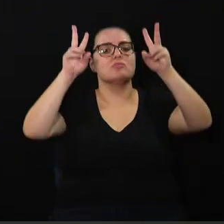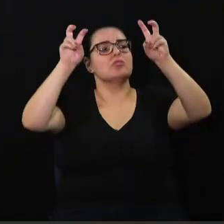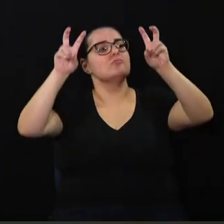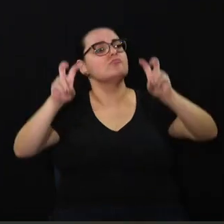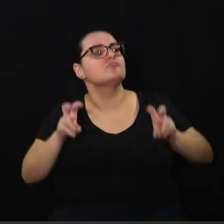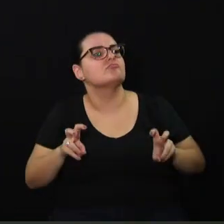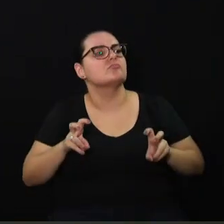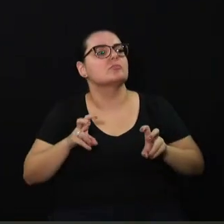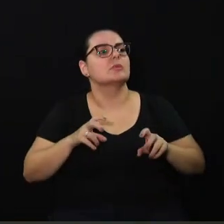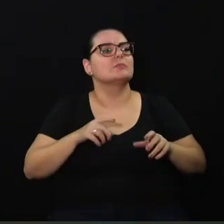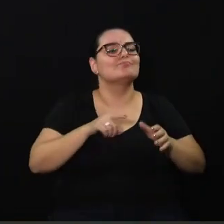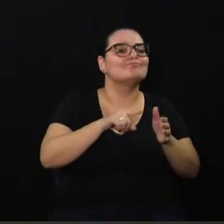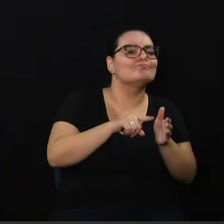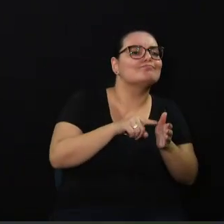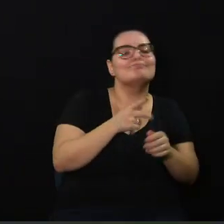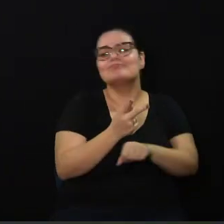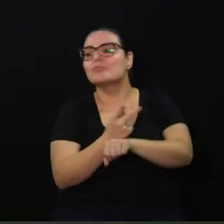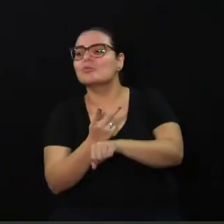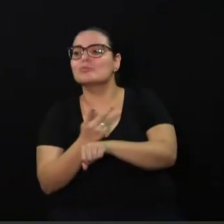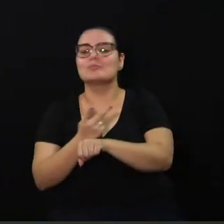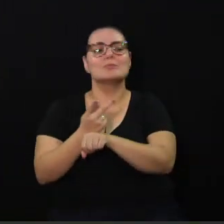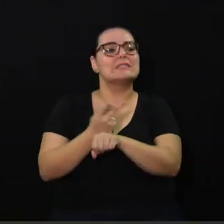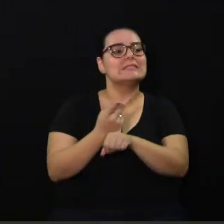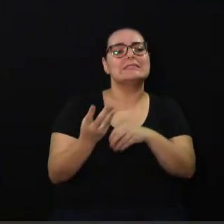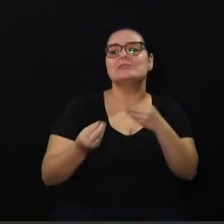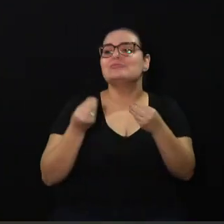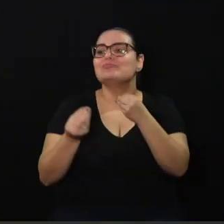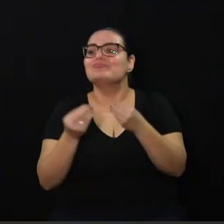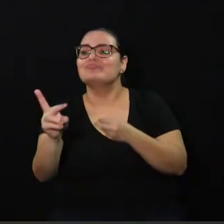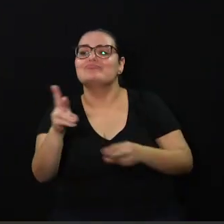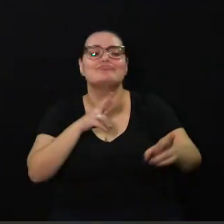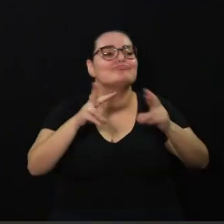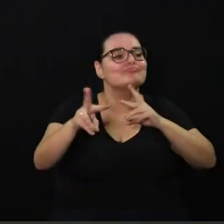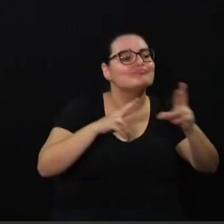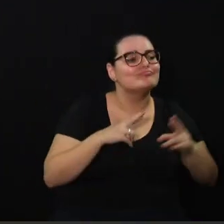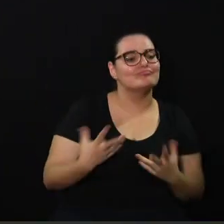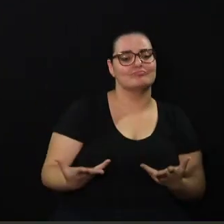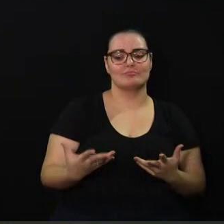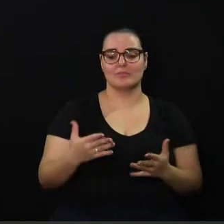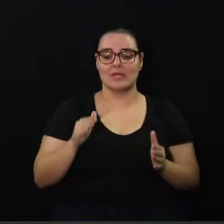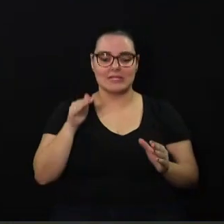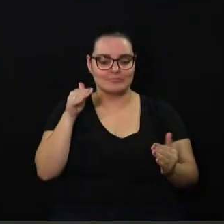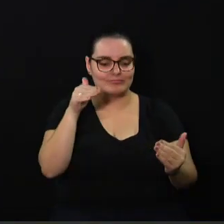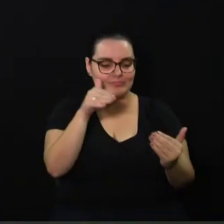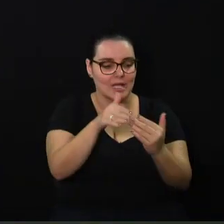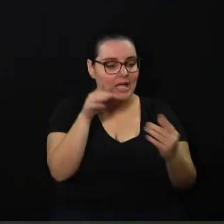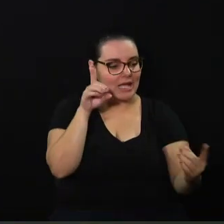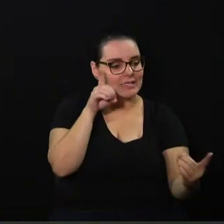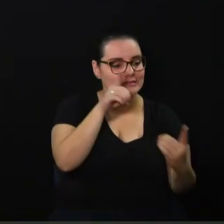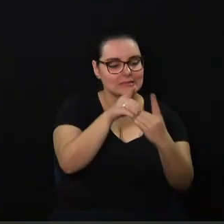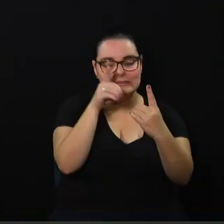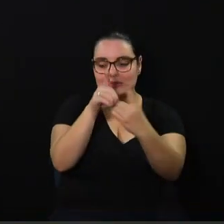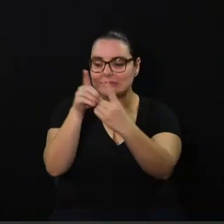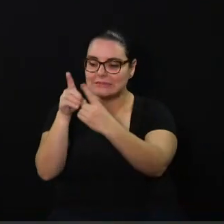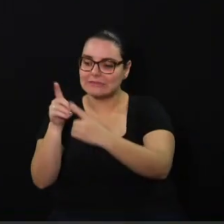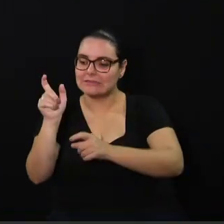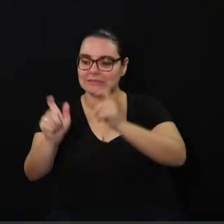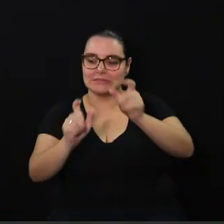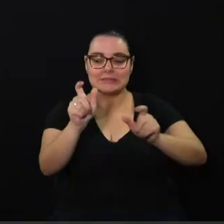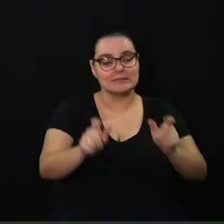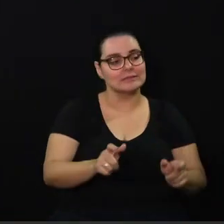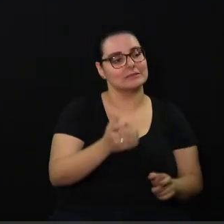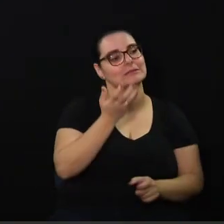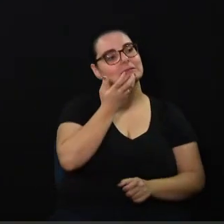recursos pra que realmente nós tenhamos então o atendimento tão importante tão necessário para as nossas